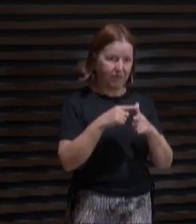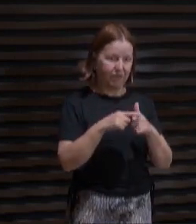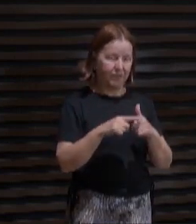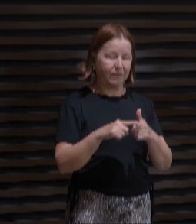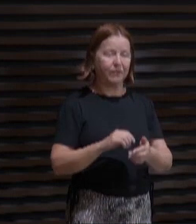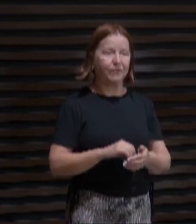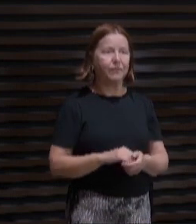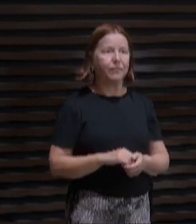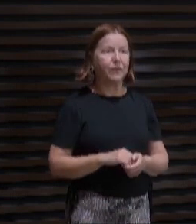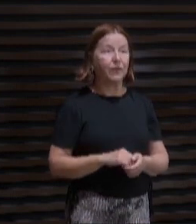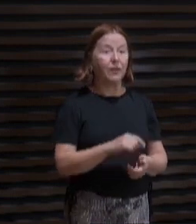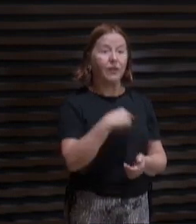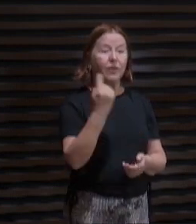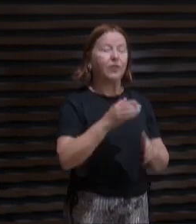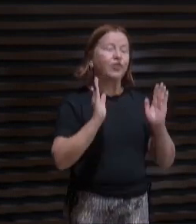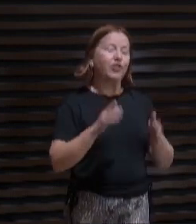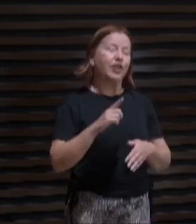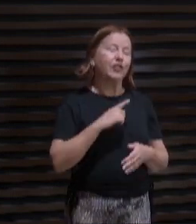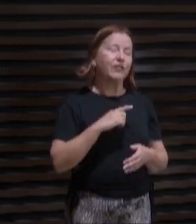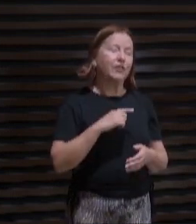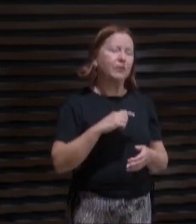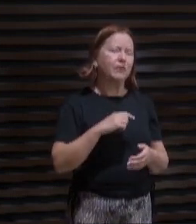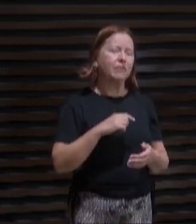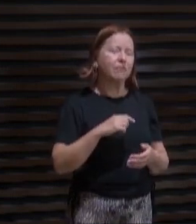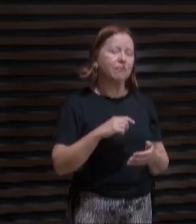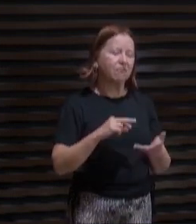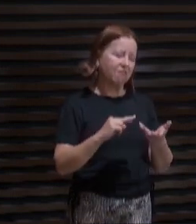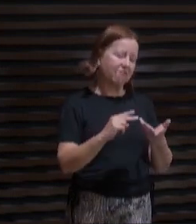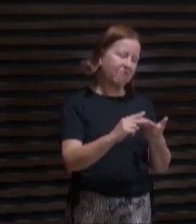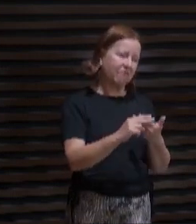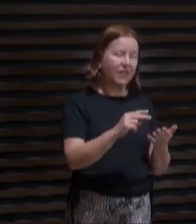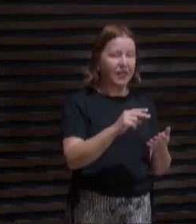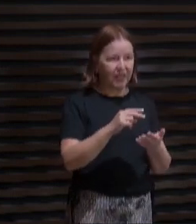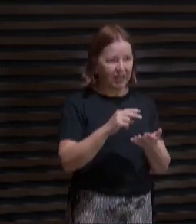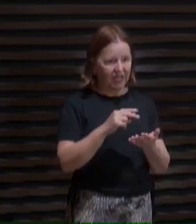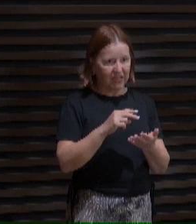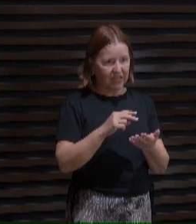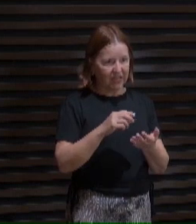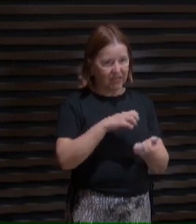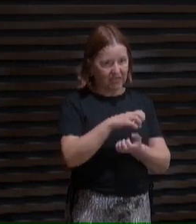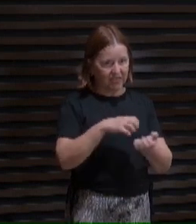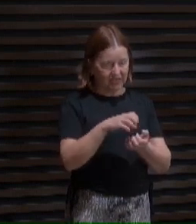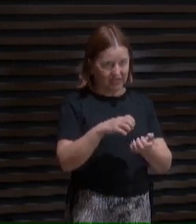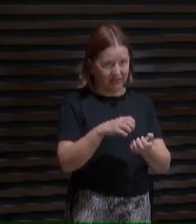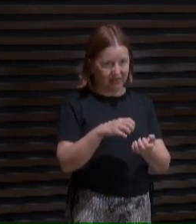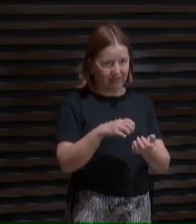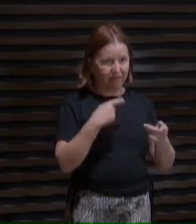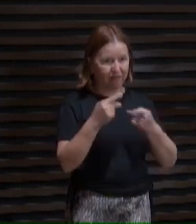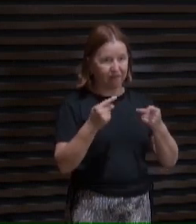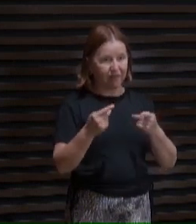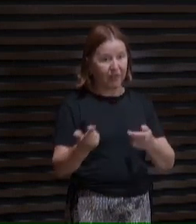Nós já tivemos várias crises com relação à vinda do Senhor. Alguns